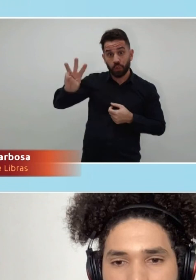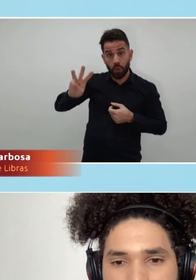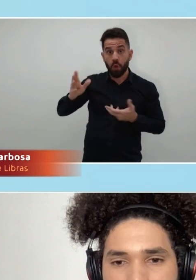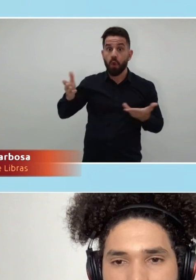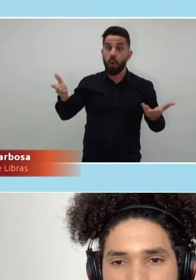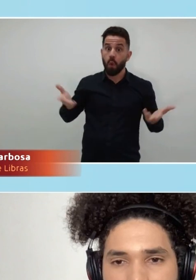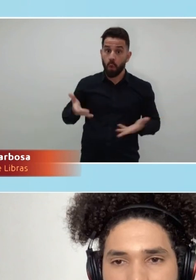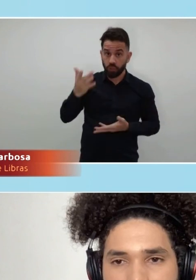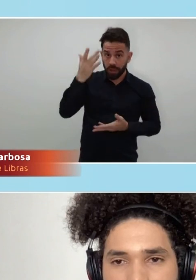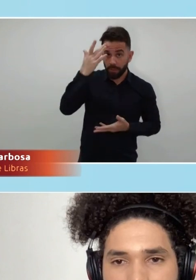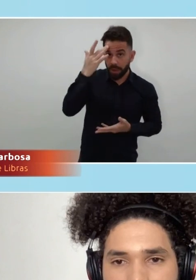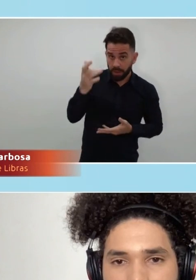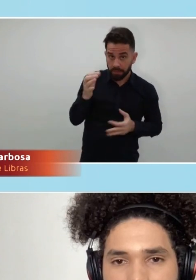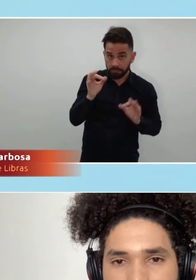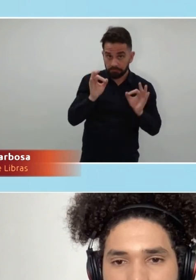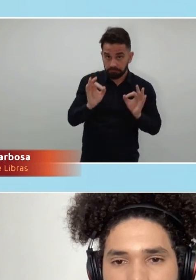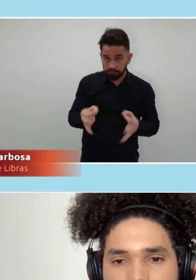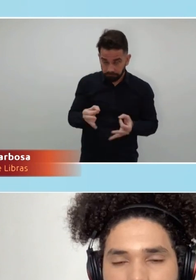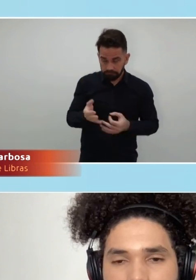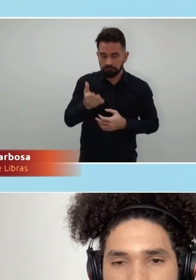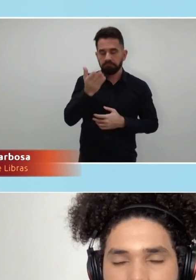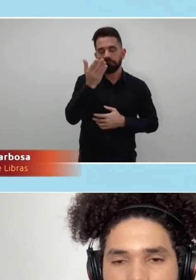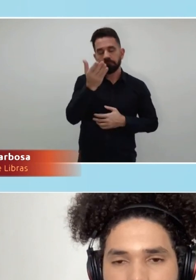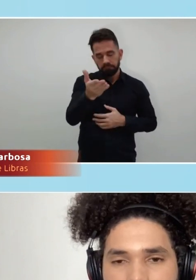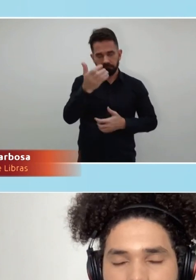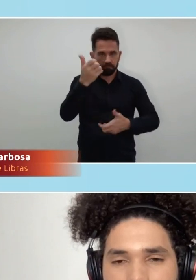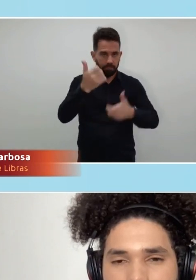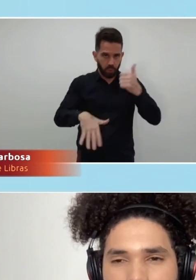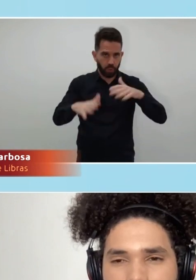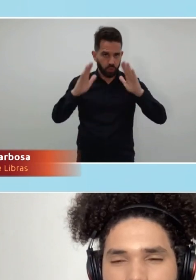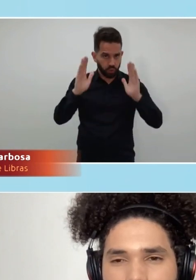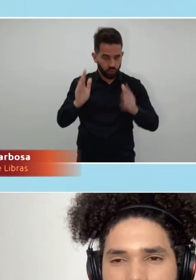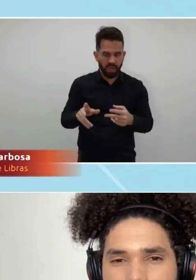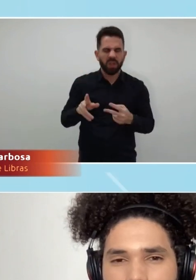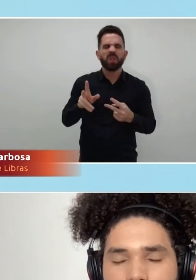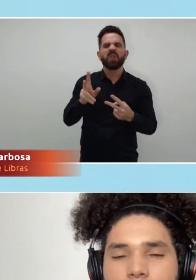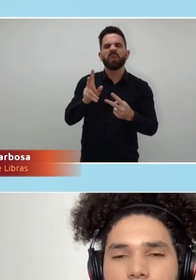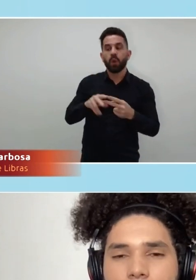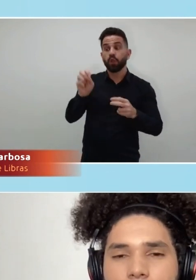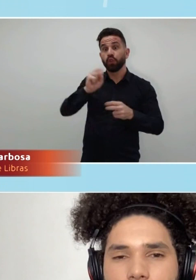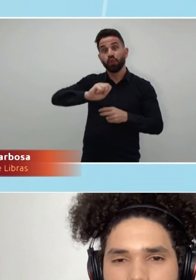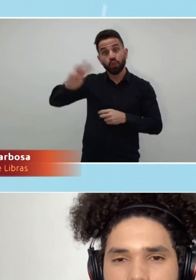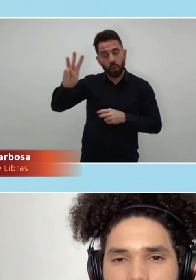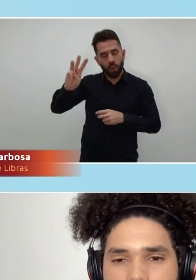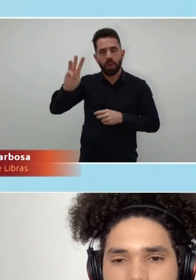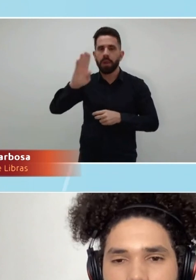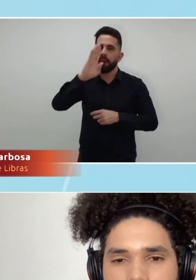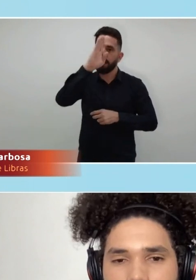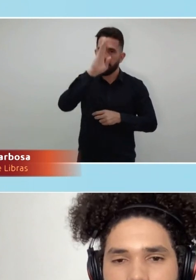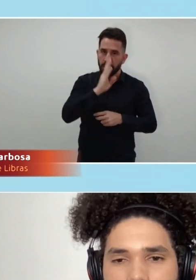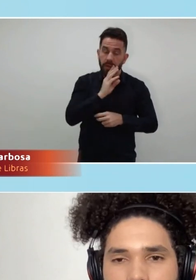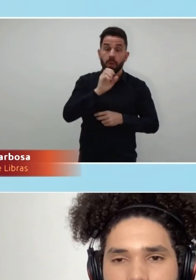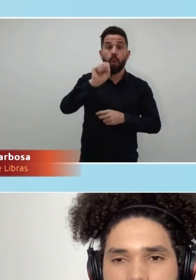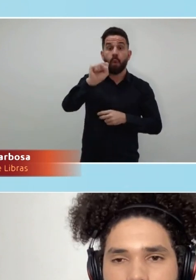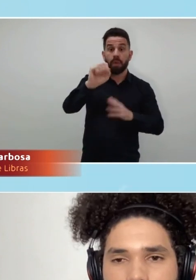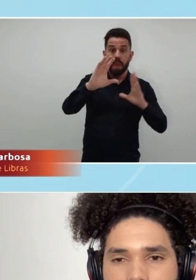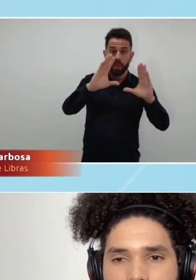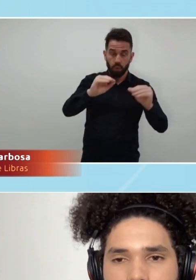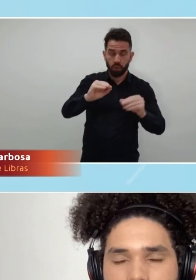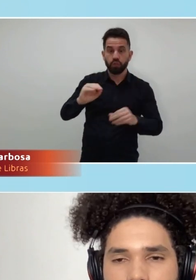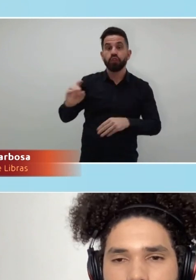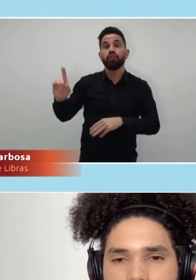e amanhã, como o RG disse, né? Os 2 shows gratuitos a partir das 8 horas da noite. E no dia 27 de agosto,